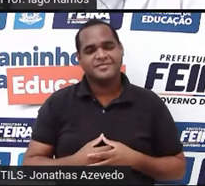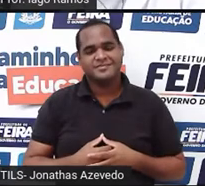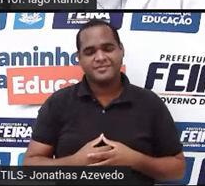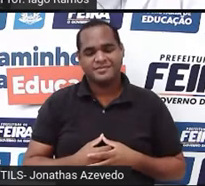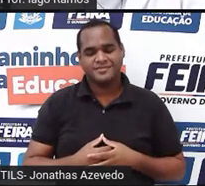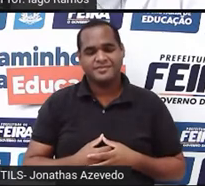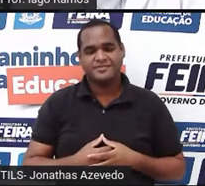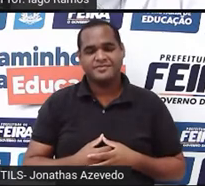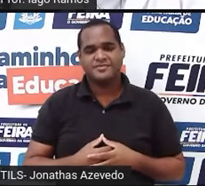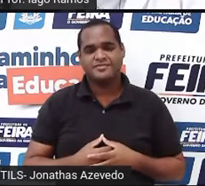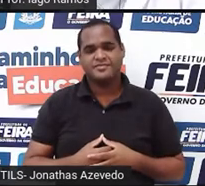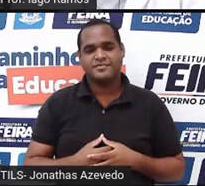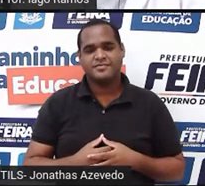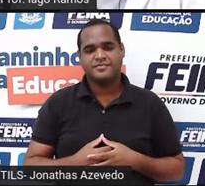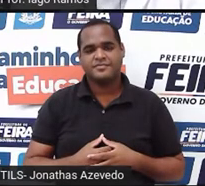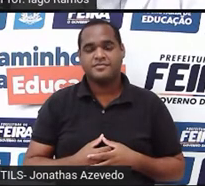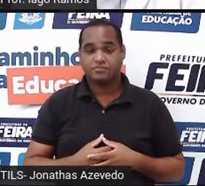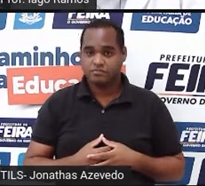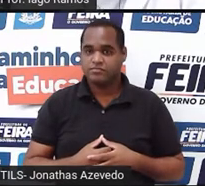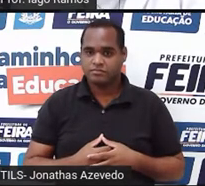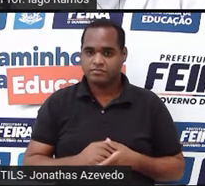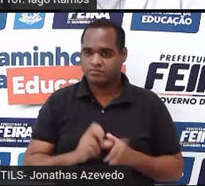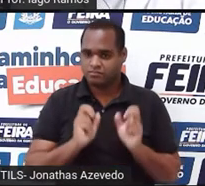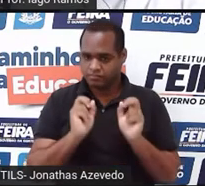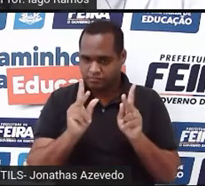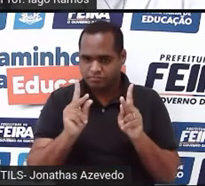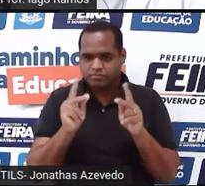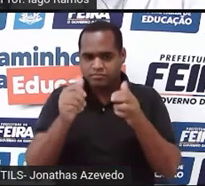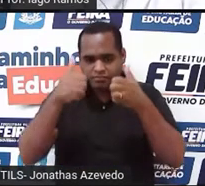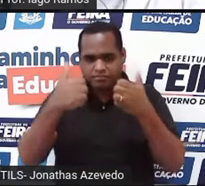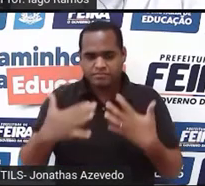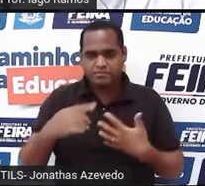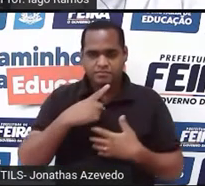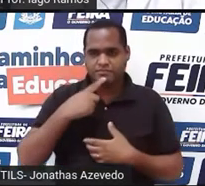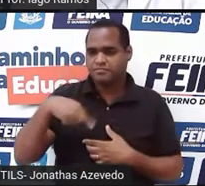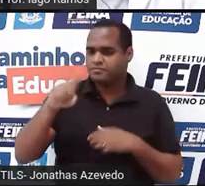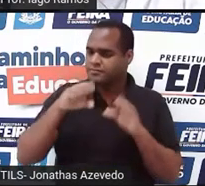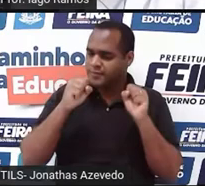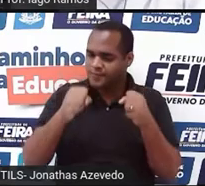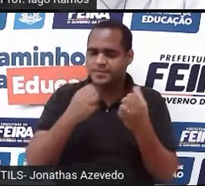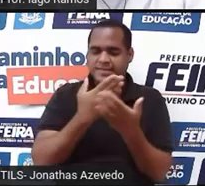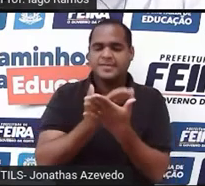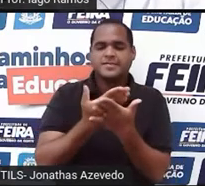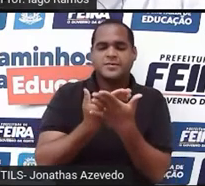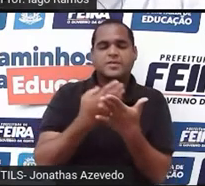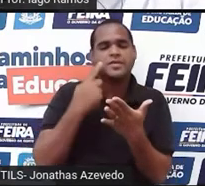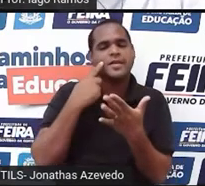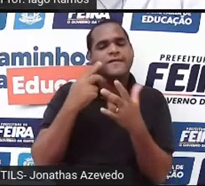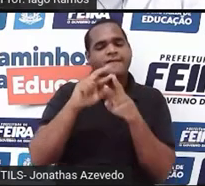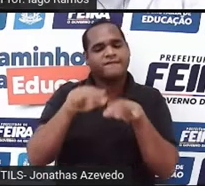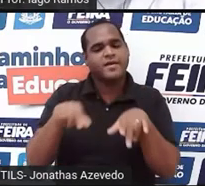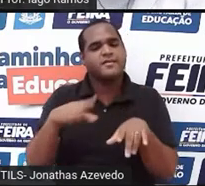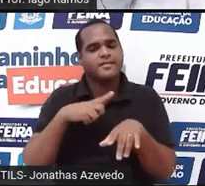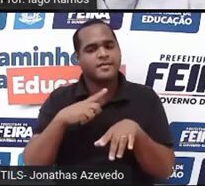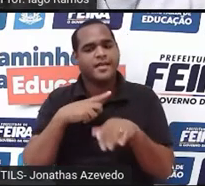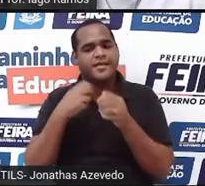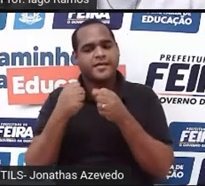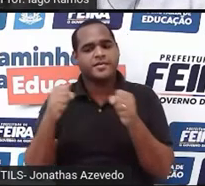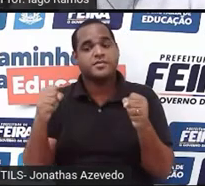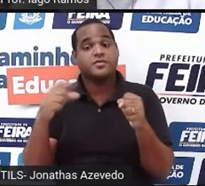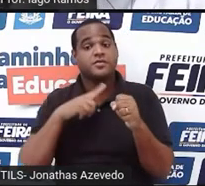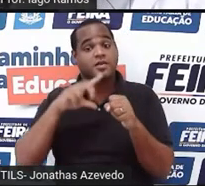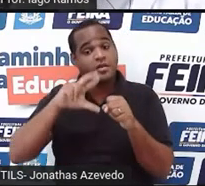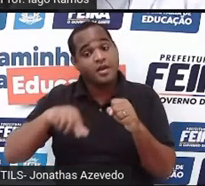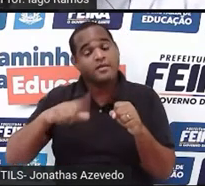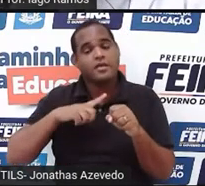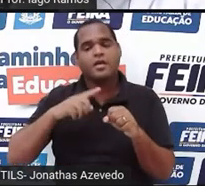a gente sair tá e já que a gente estudou coisas sobre grandeza sobre